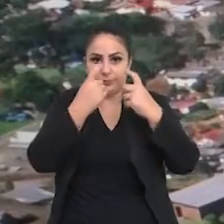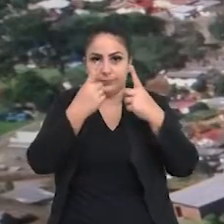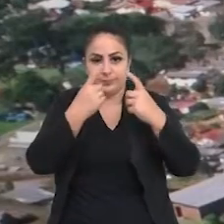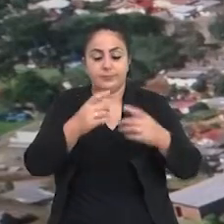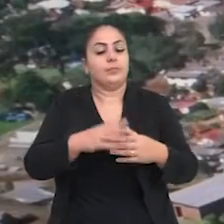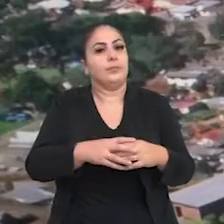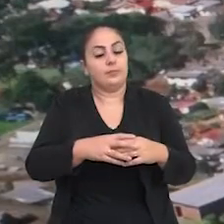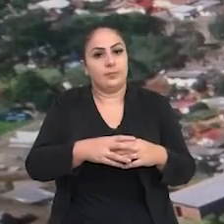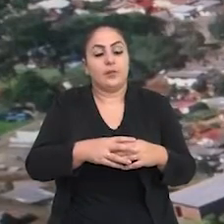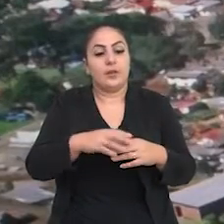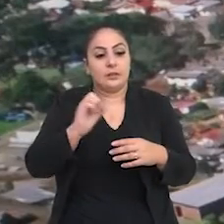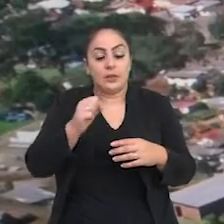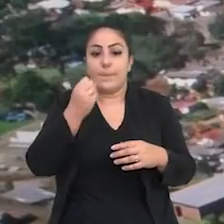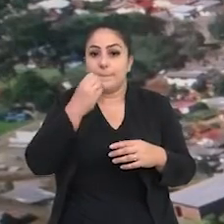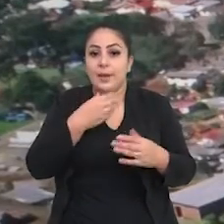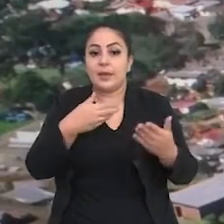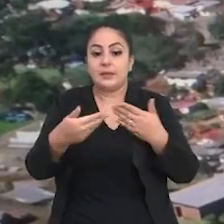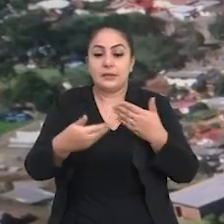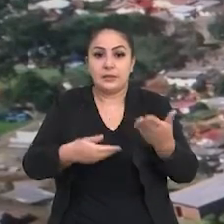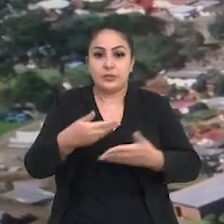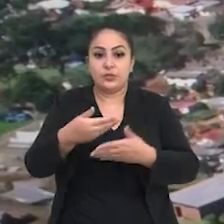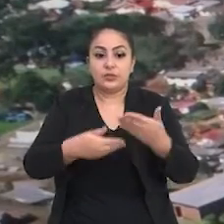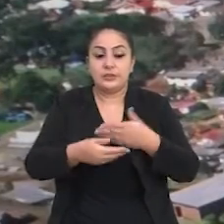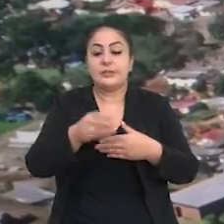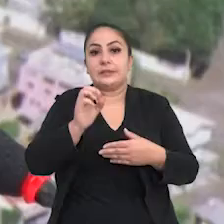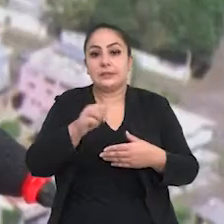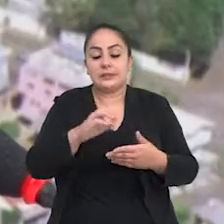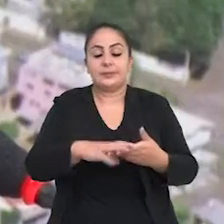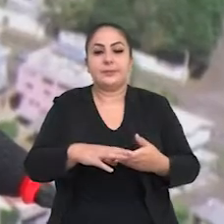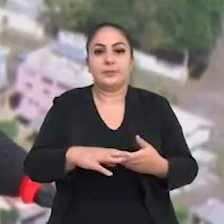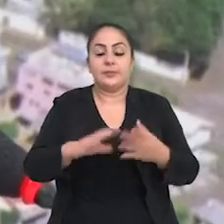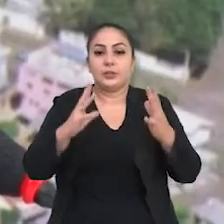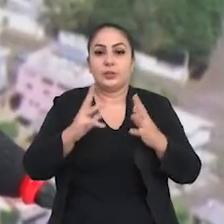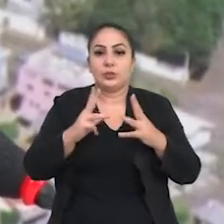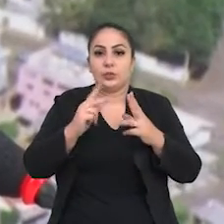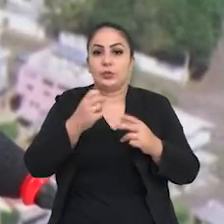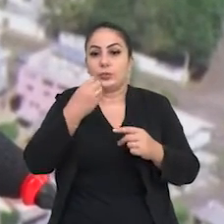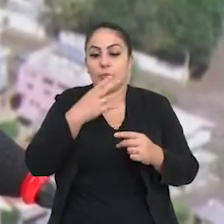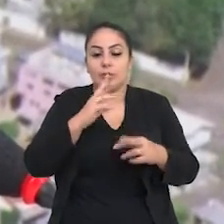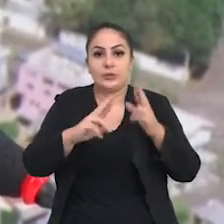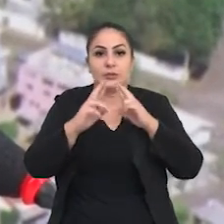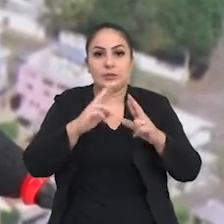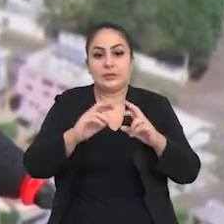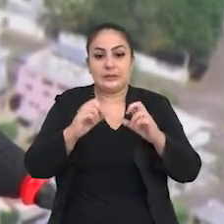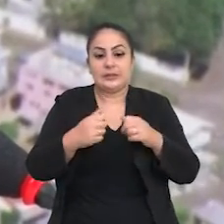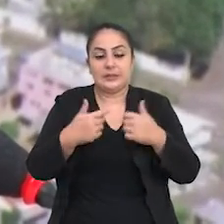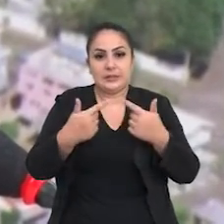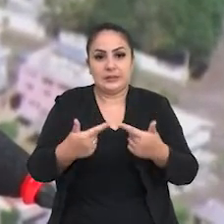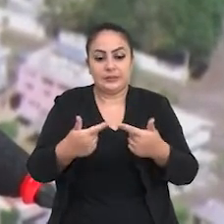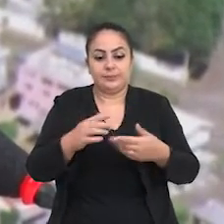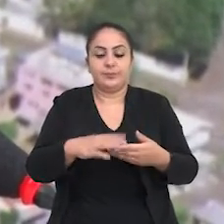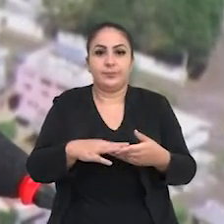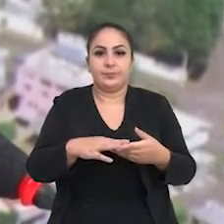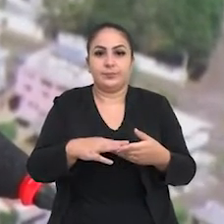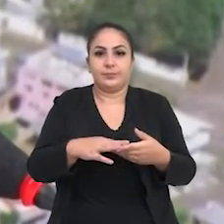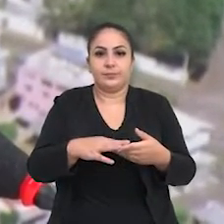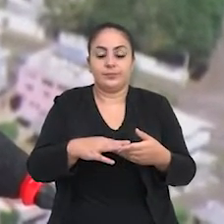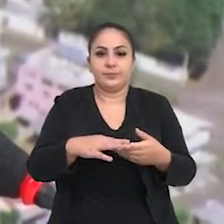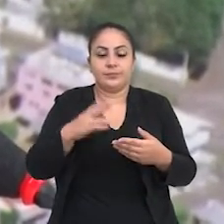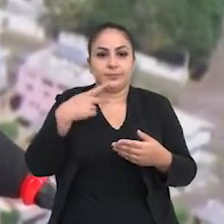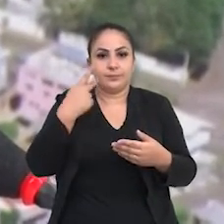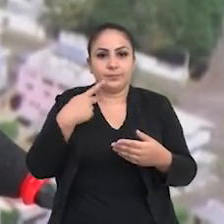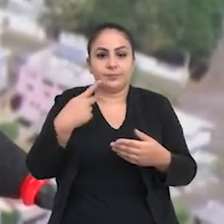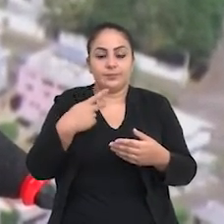de violência, foi bem absorvido, bem acolhido. Diante do bom resultado da ação, a